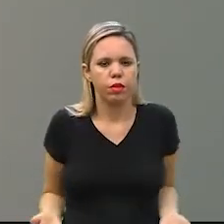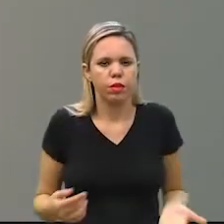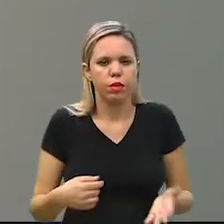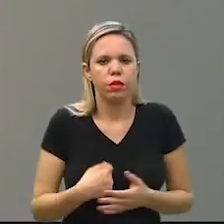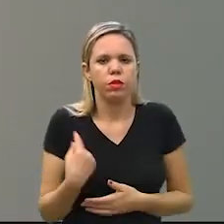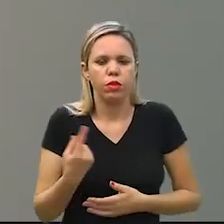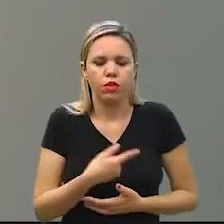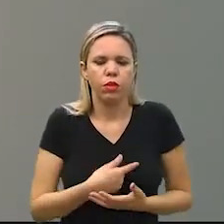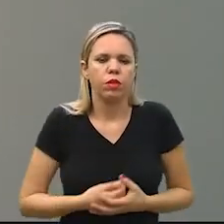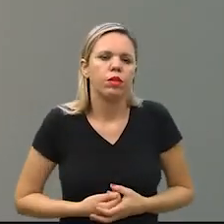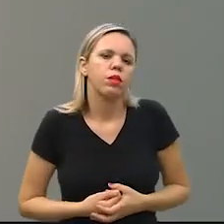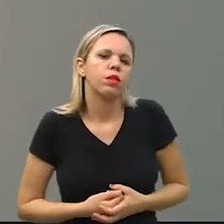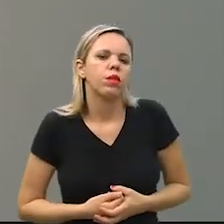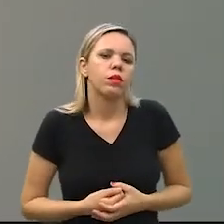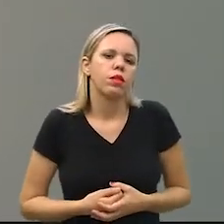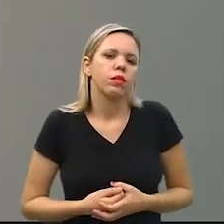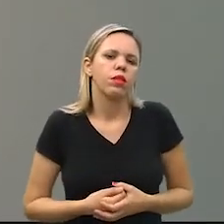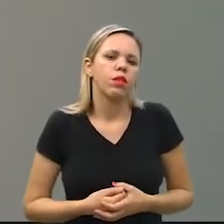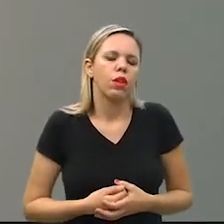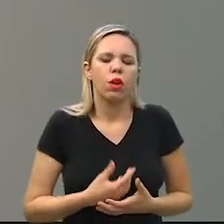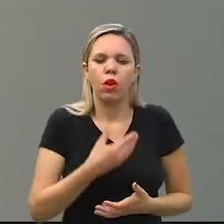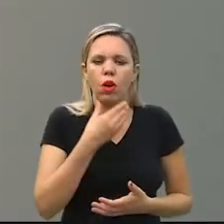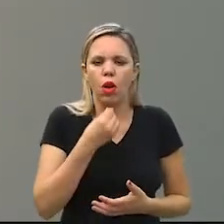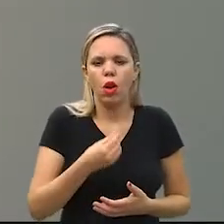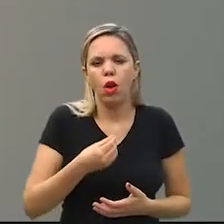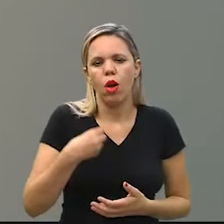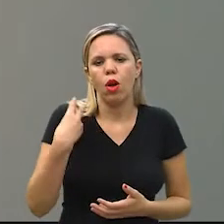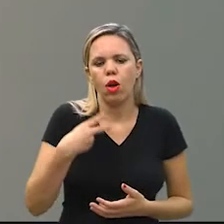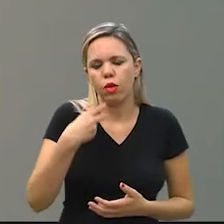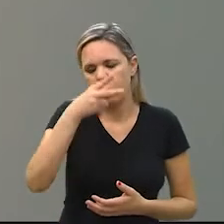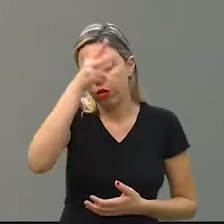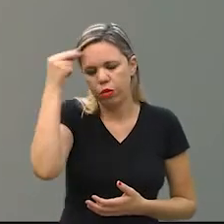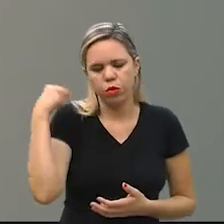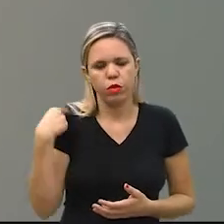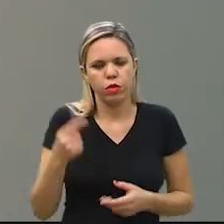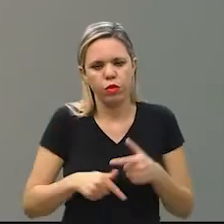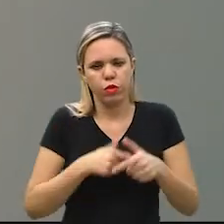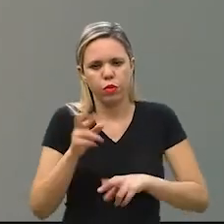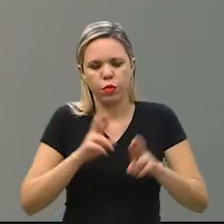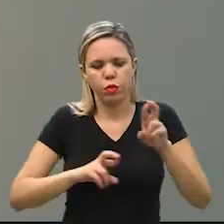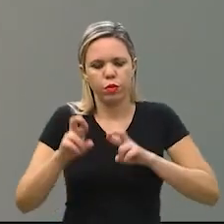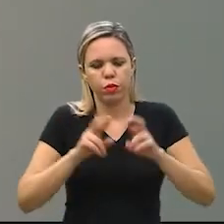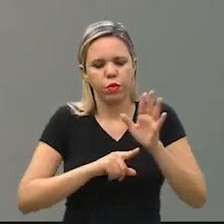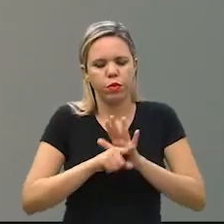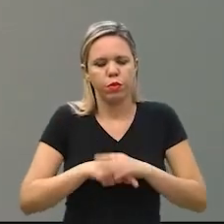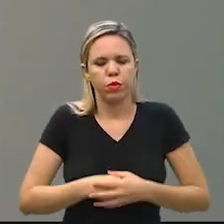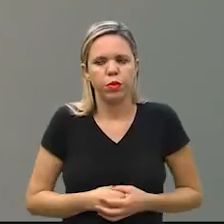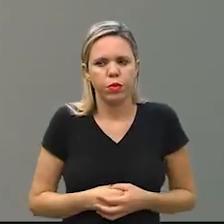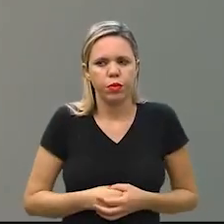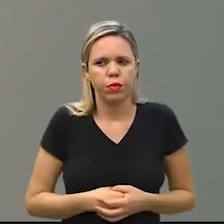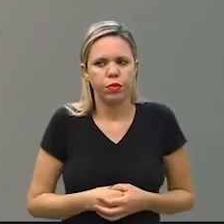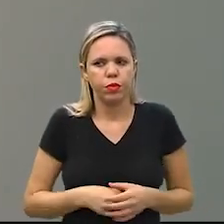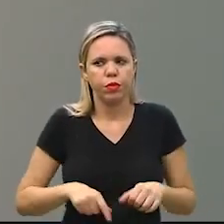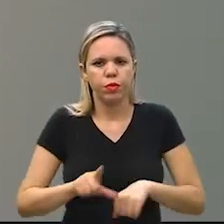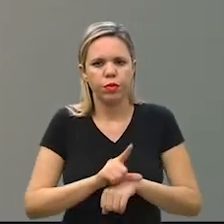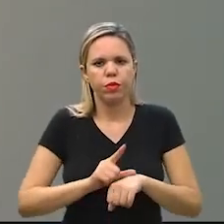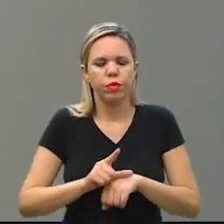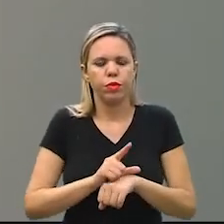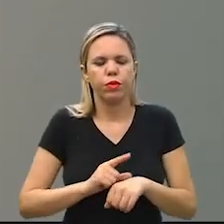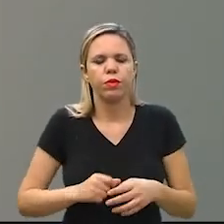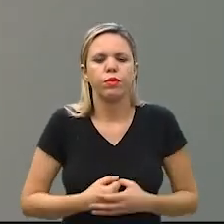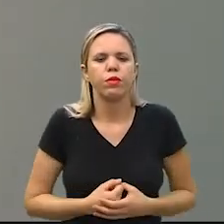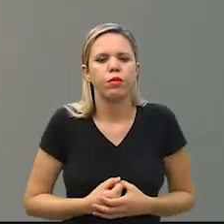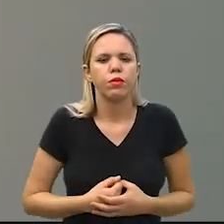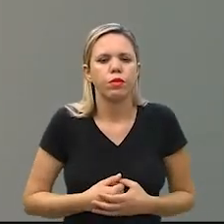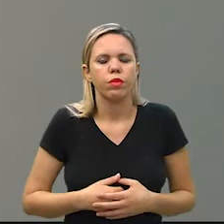como homens públicos que fazemos a fiscalização, como legislativo e como